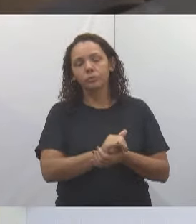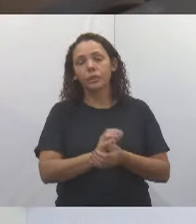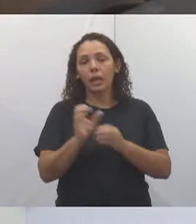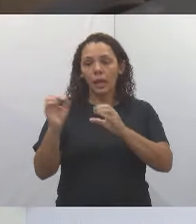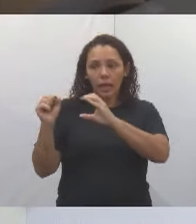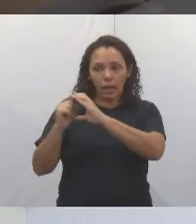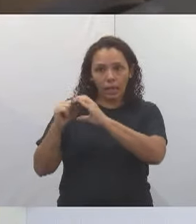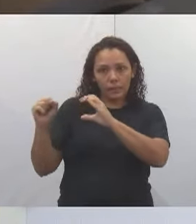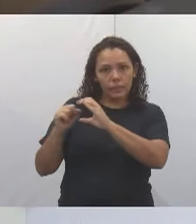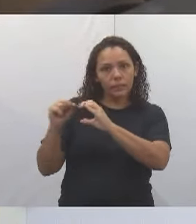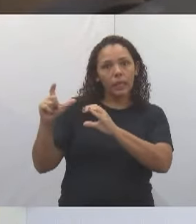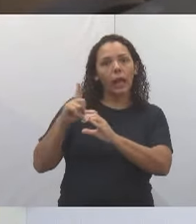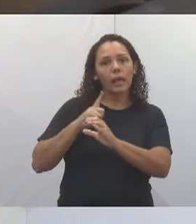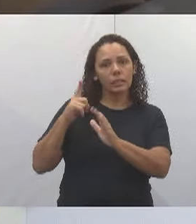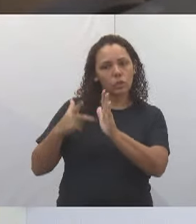operando